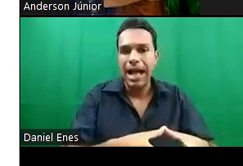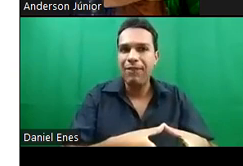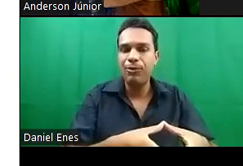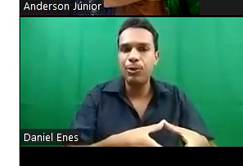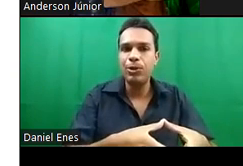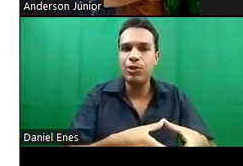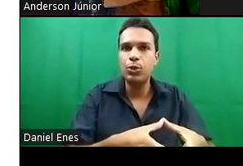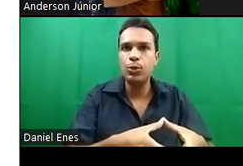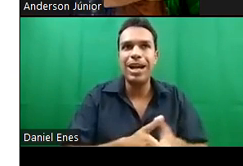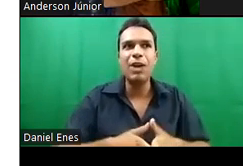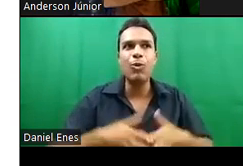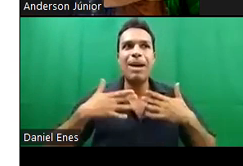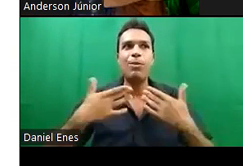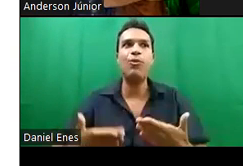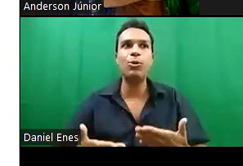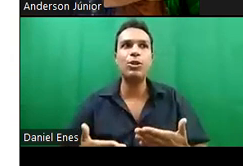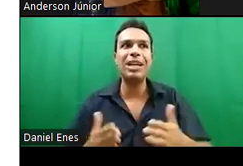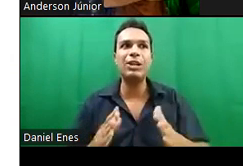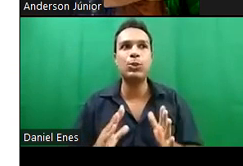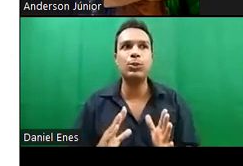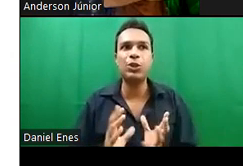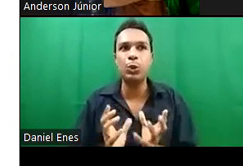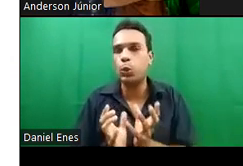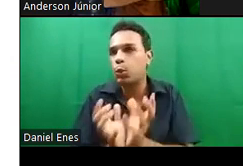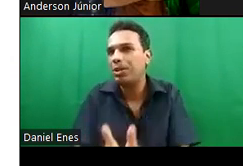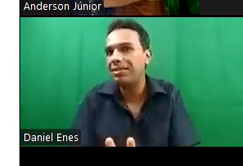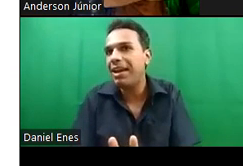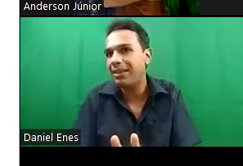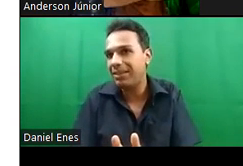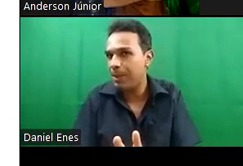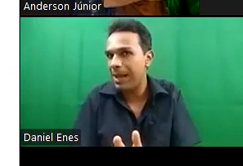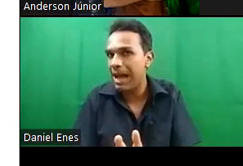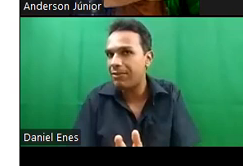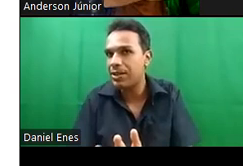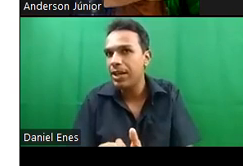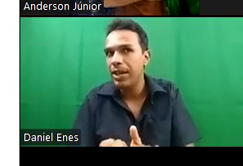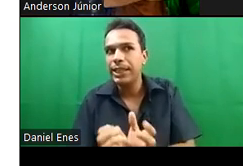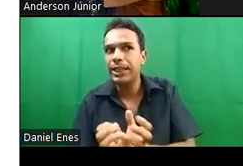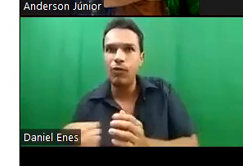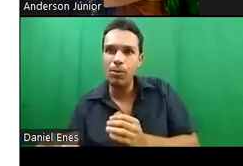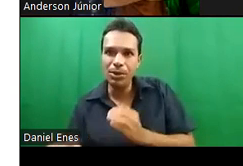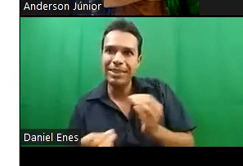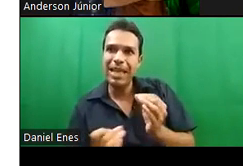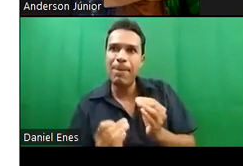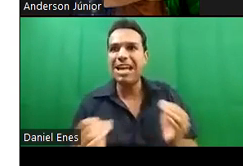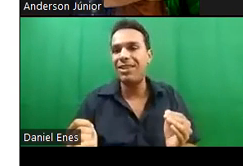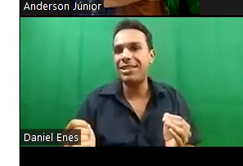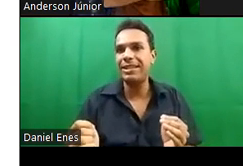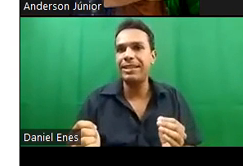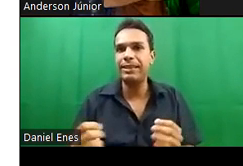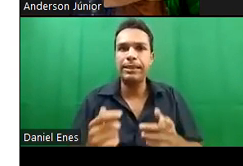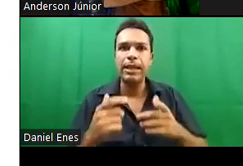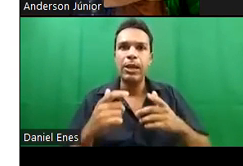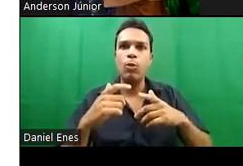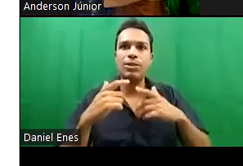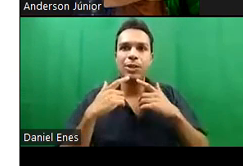A fonologia estuda. Agora, a morfologia ela estuda a estrutura interna das palavras. Então, vamos tratar palavras